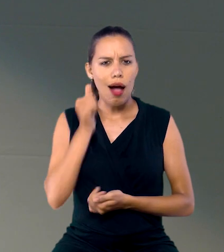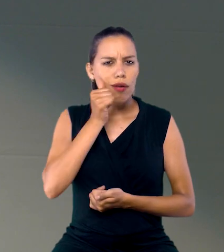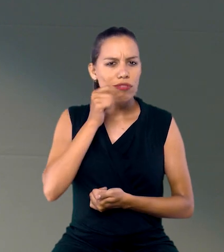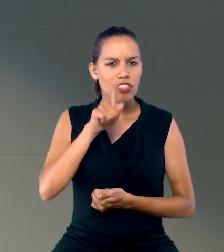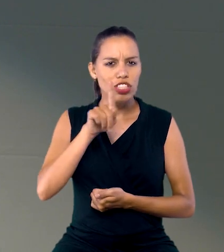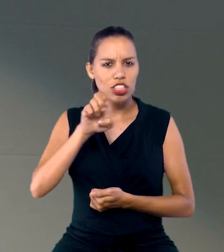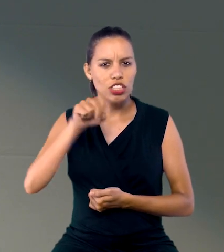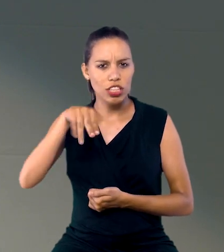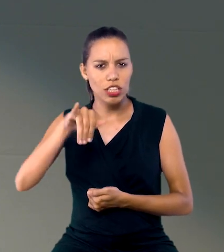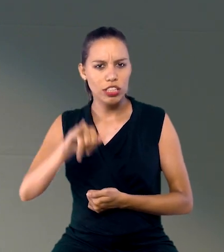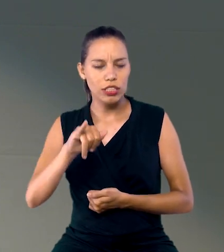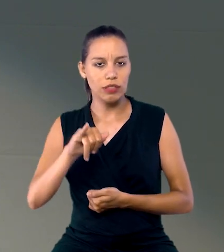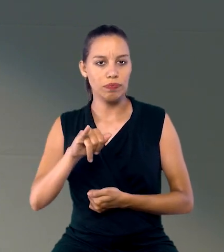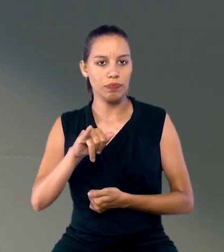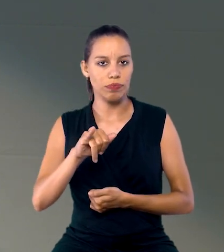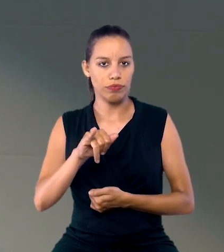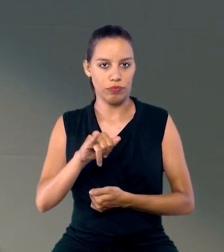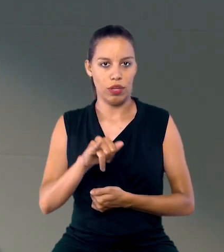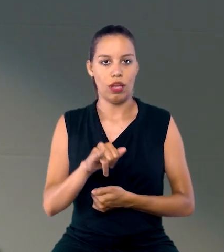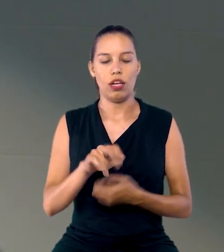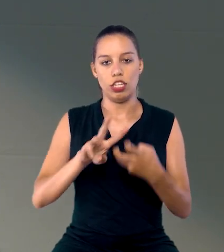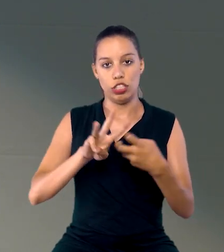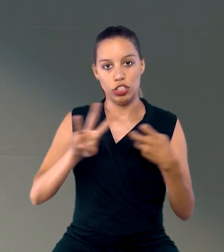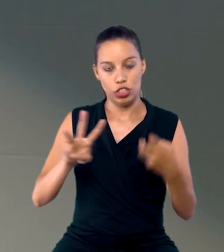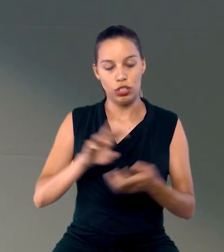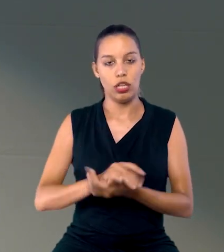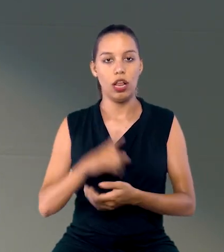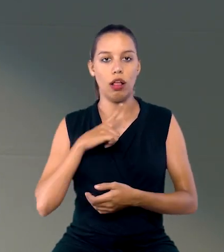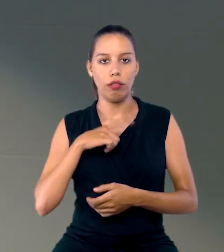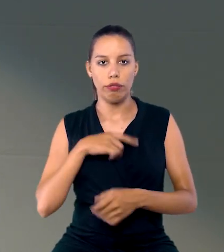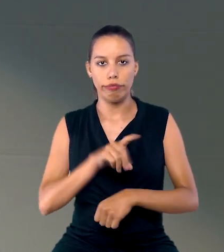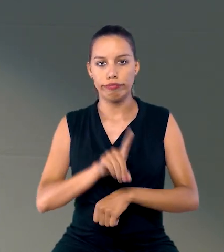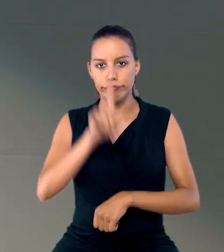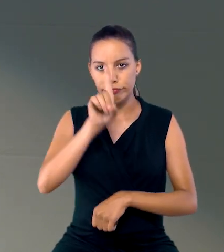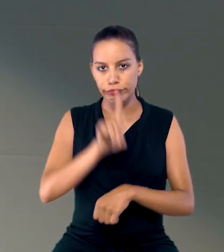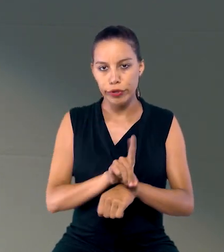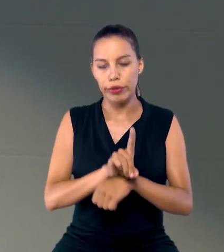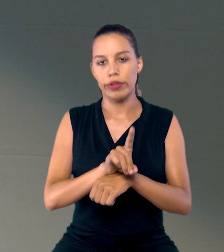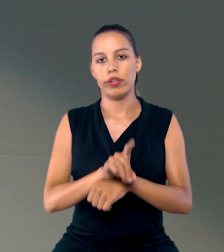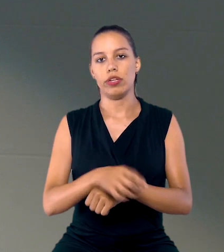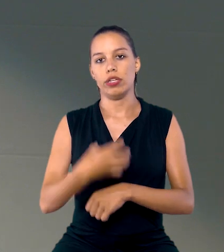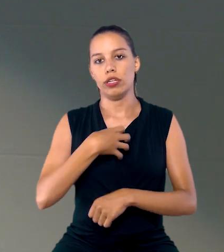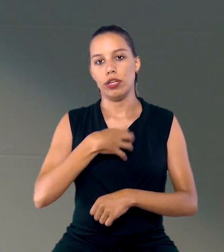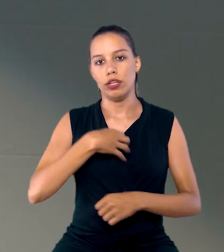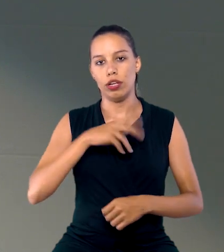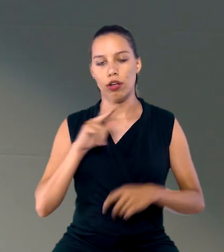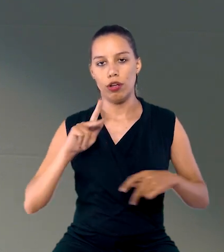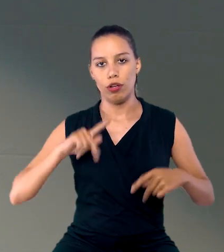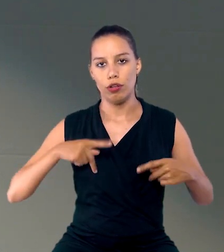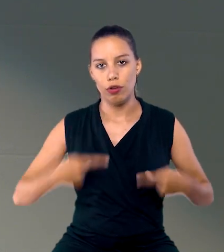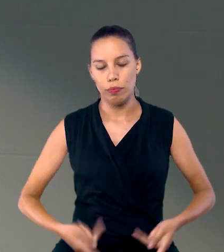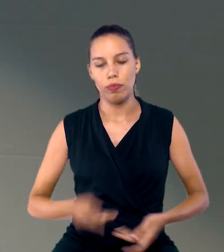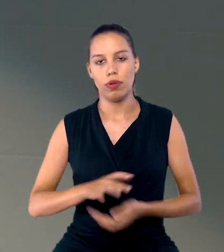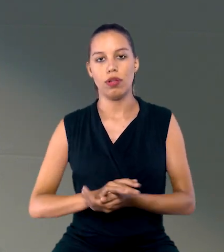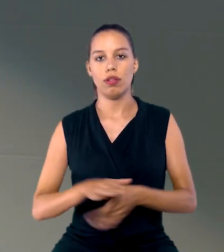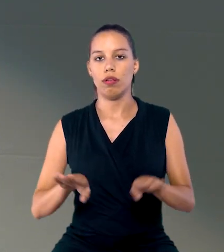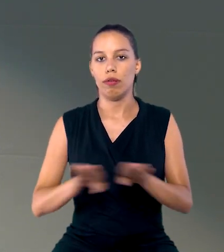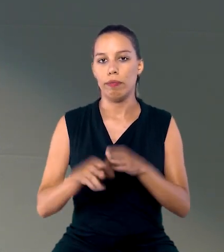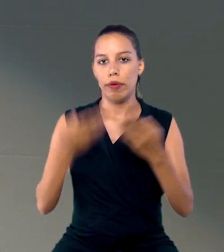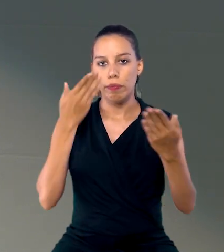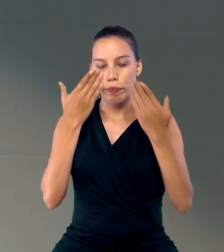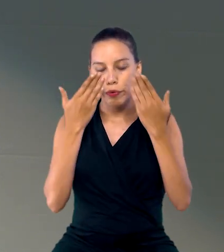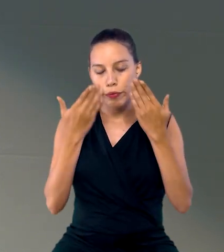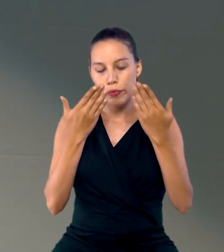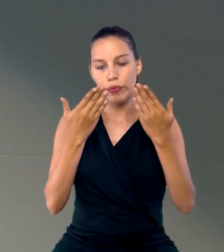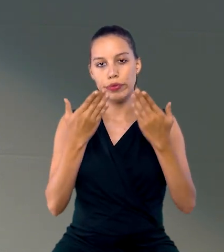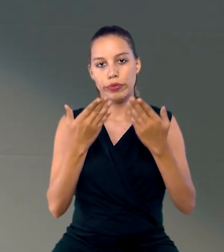Geni Nunes, Guarani, possui doutorado pelo Programa Interdisciplinar de Ciências Humanas, mestrado em Psicologia